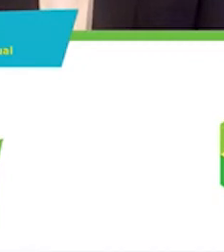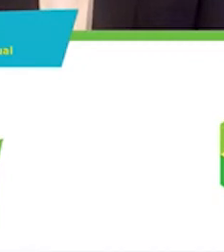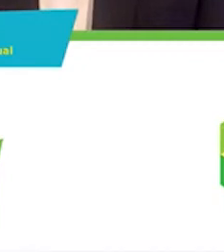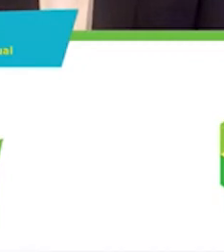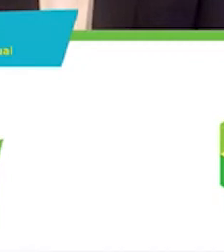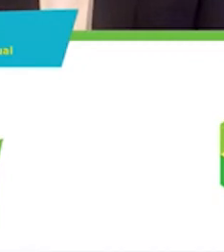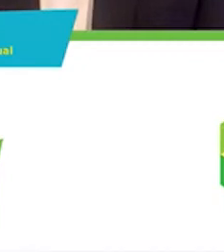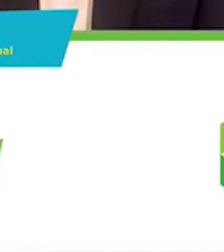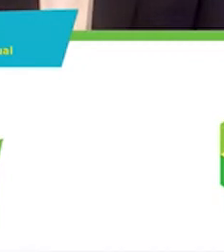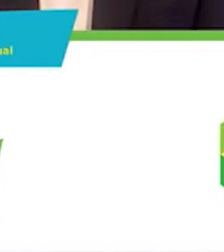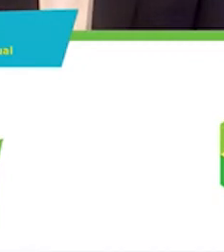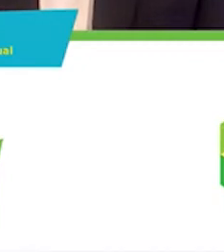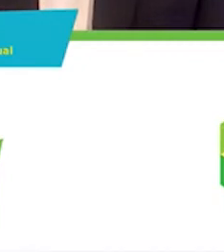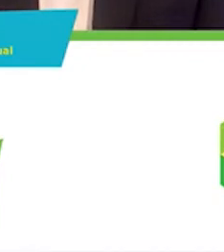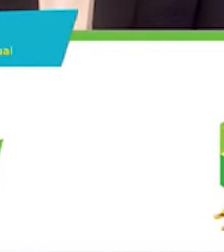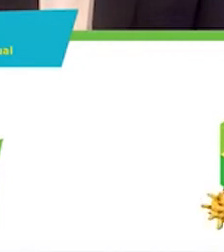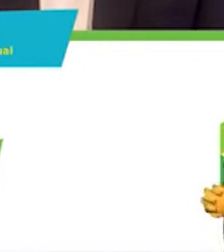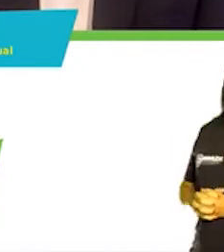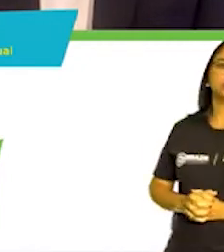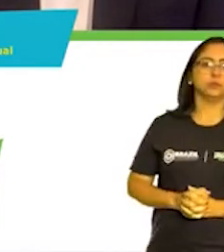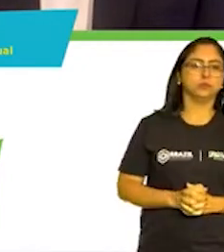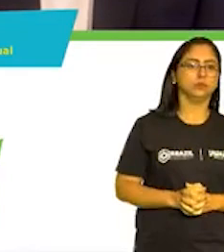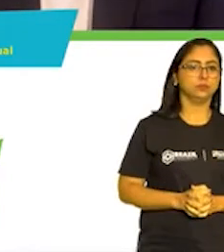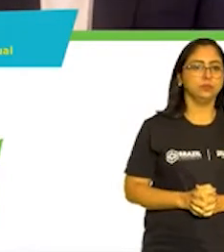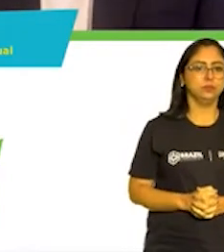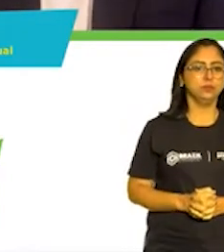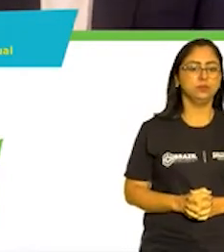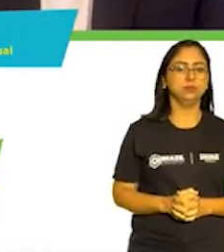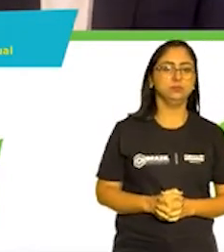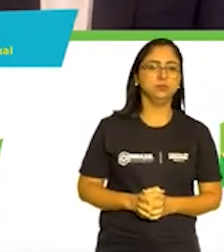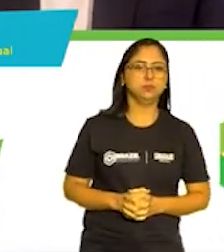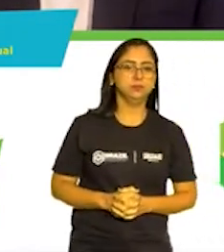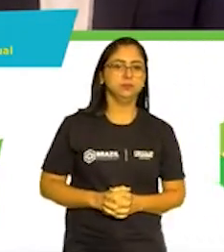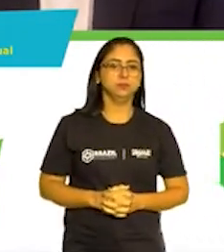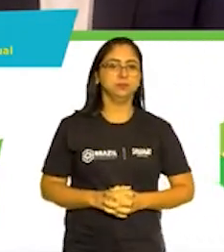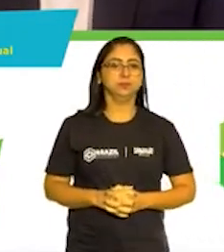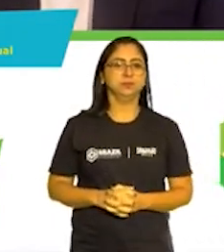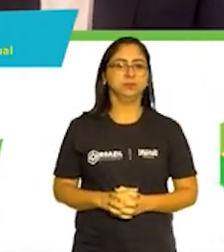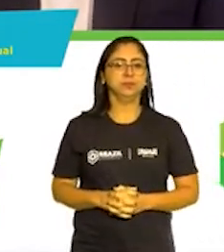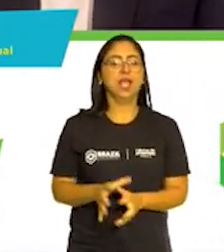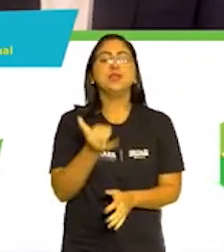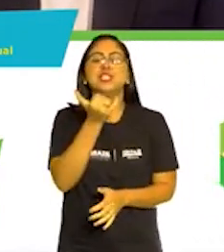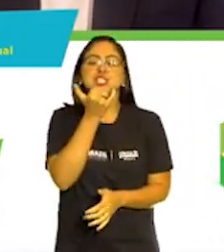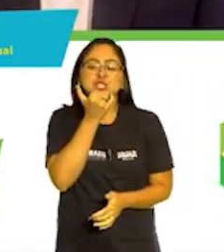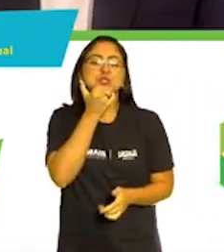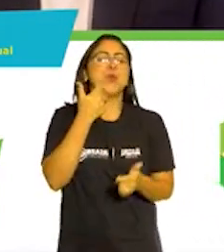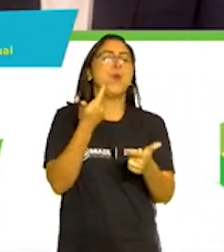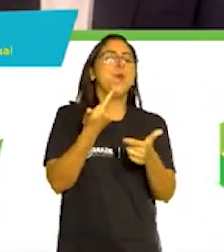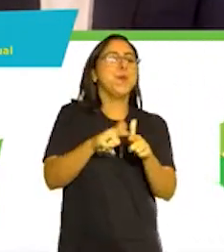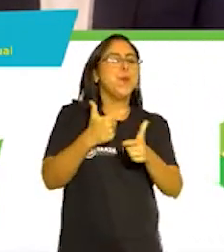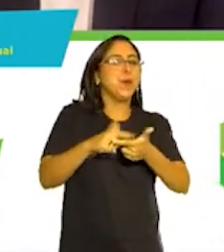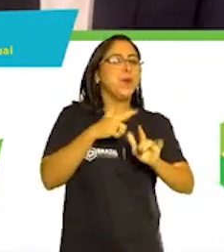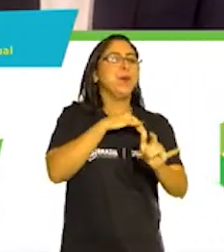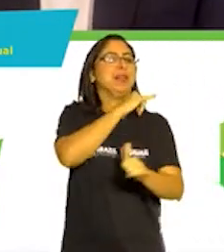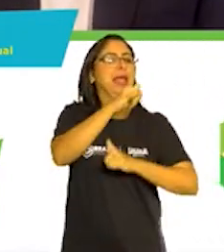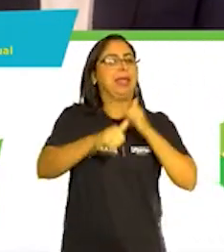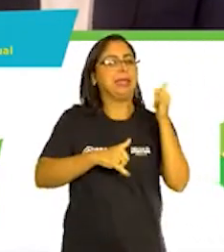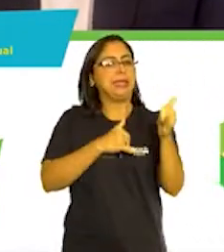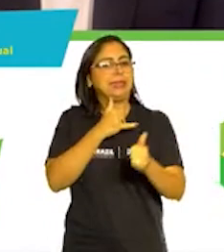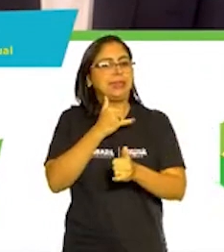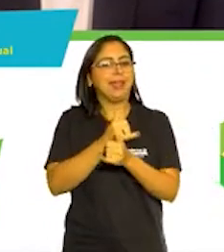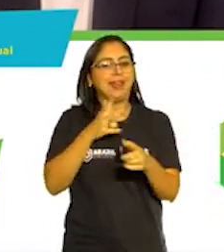aquele tamanho gigantesco, astronômico, na verdade, para a nossa realidade, de ajuste fiscal que ele disse que o Brasil quer fazer